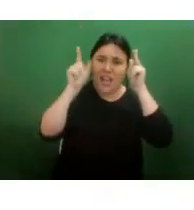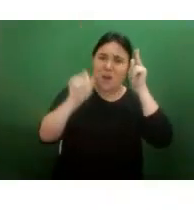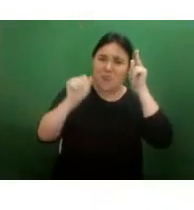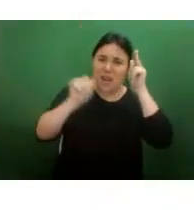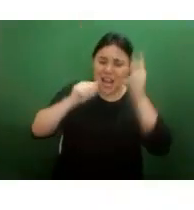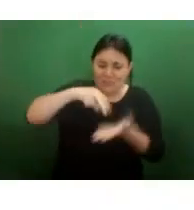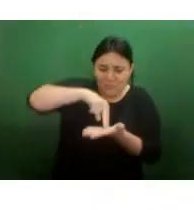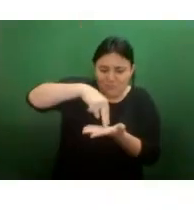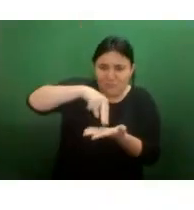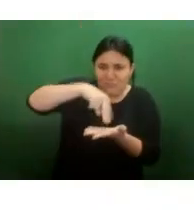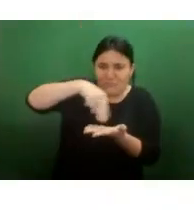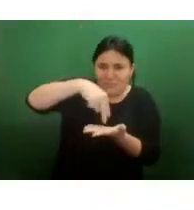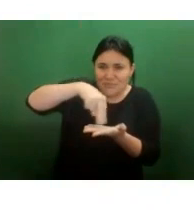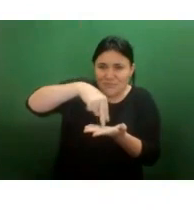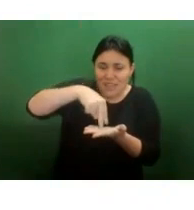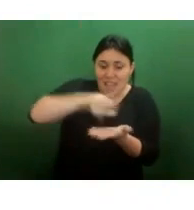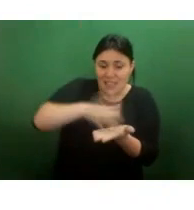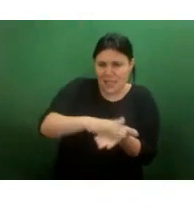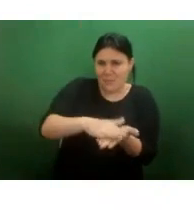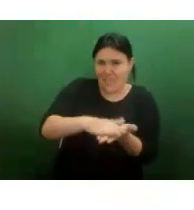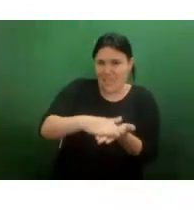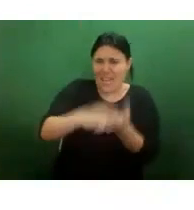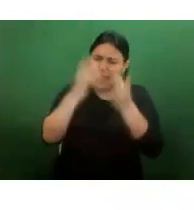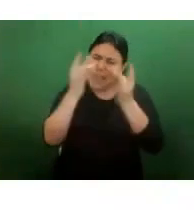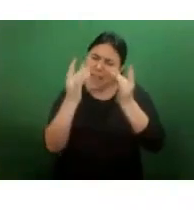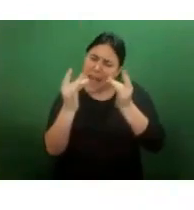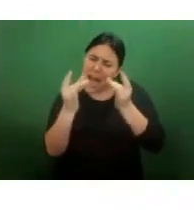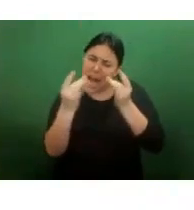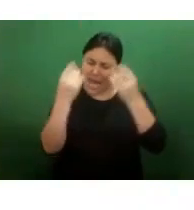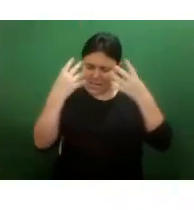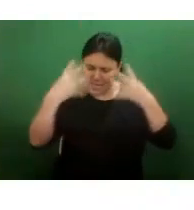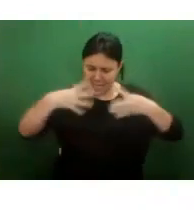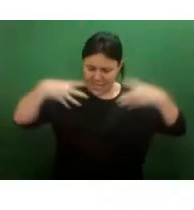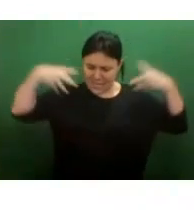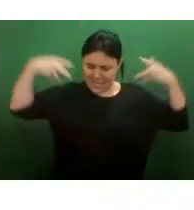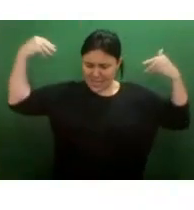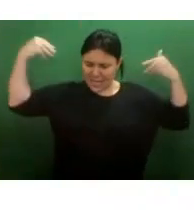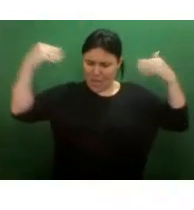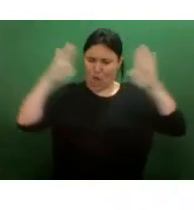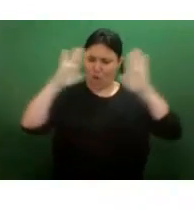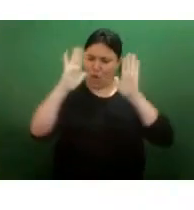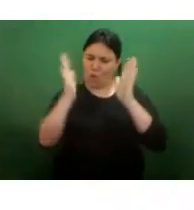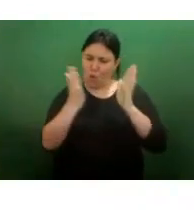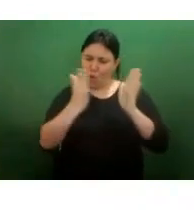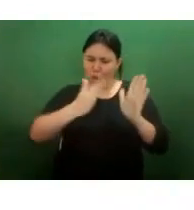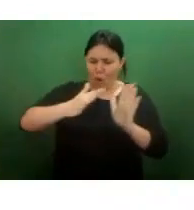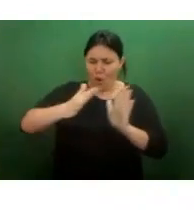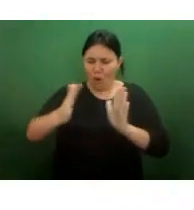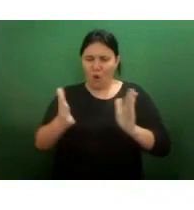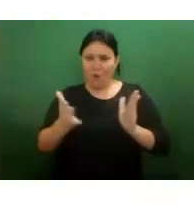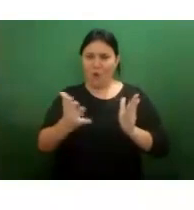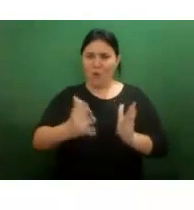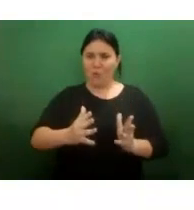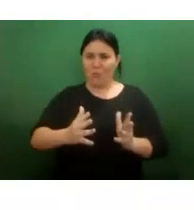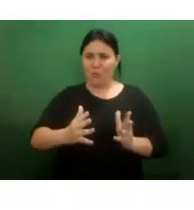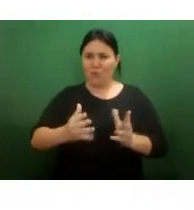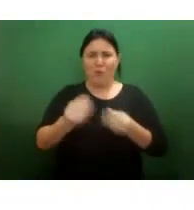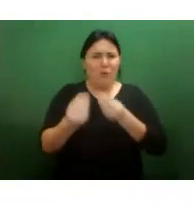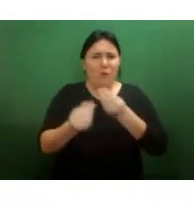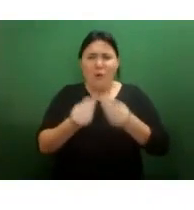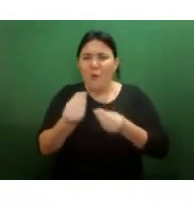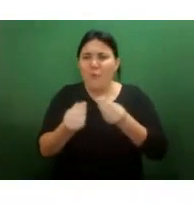Mais detalhes aí da fantasia, do corpo monumental da rainha de bateria. Então, a gente